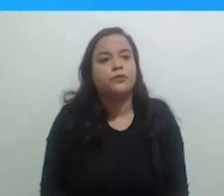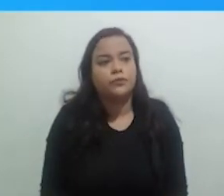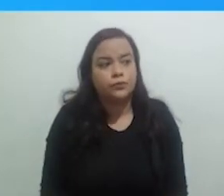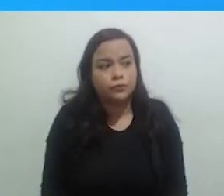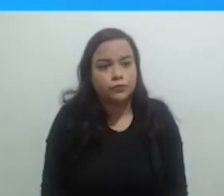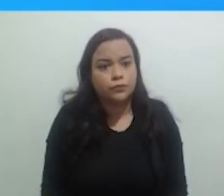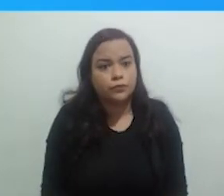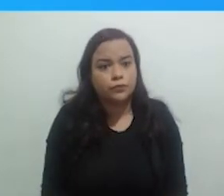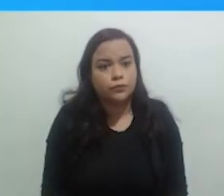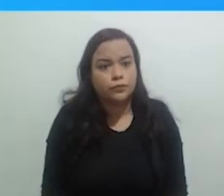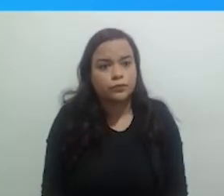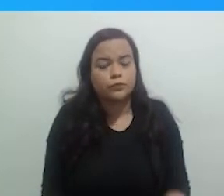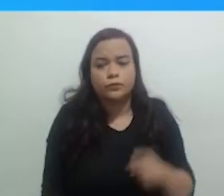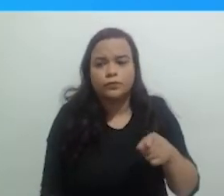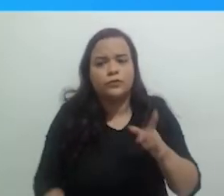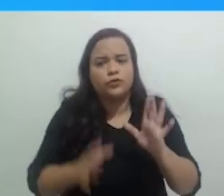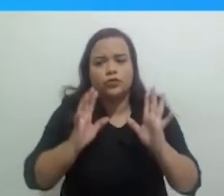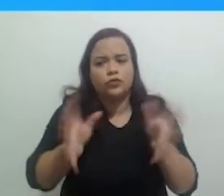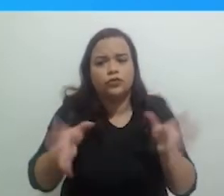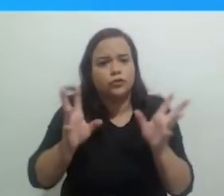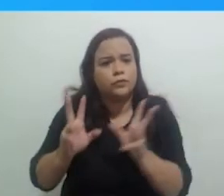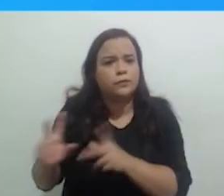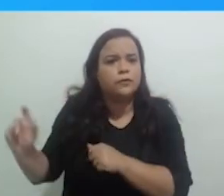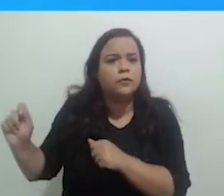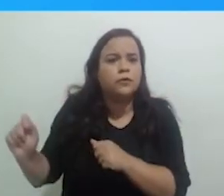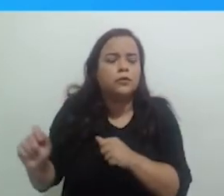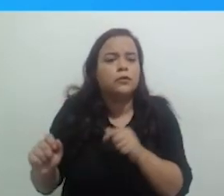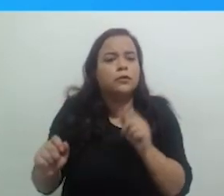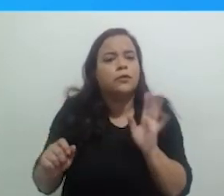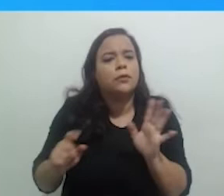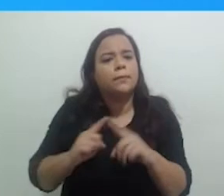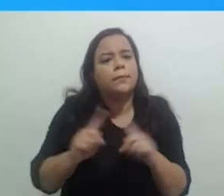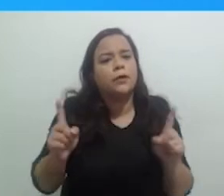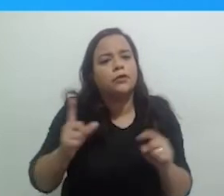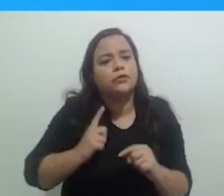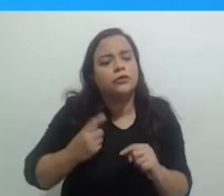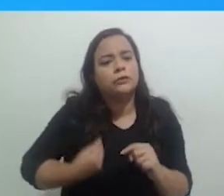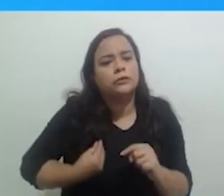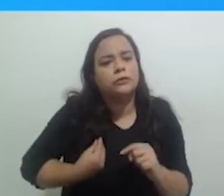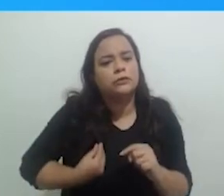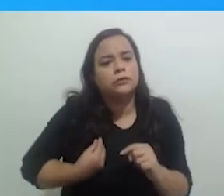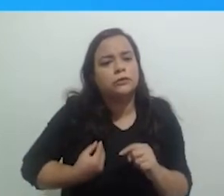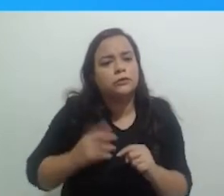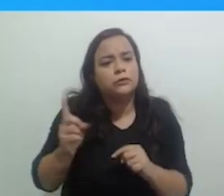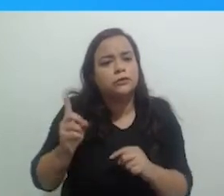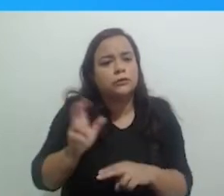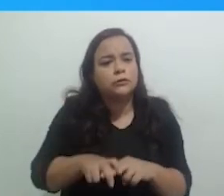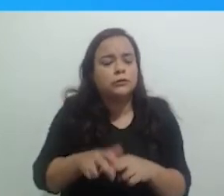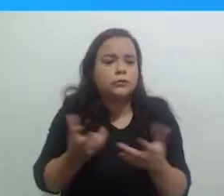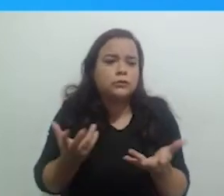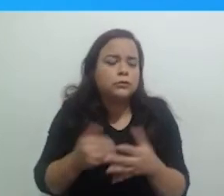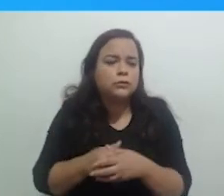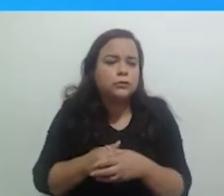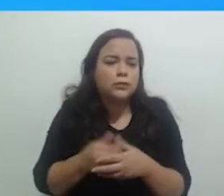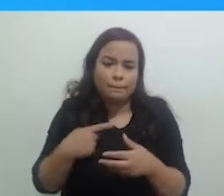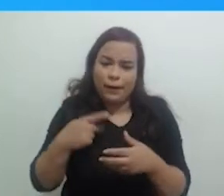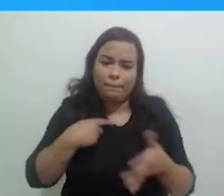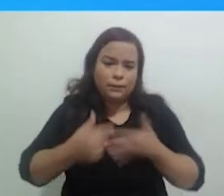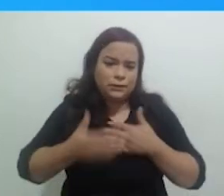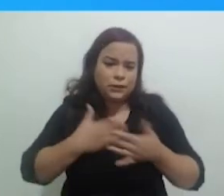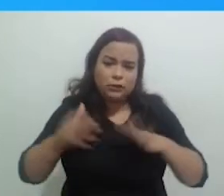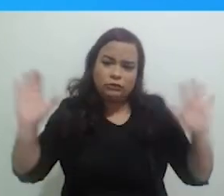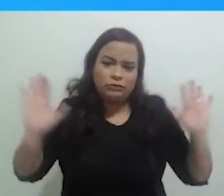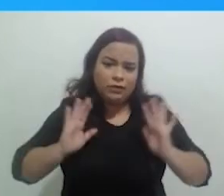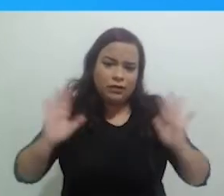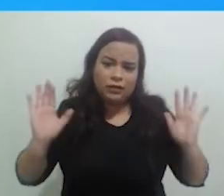foi. Sua vaga. Mas ela está na cadeira. Último. Bom, para mim tanto faz, Talento. Pelo